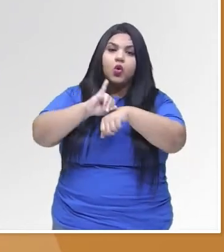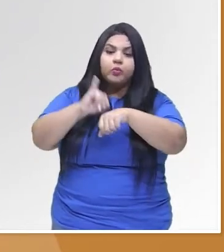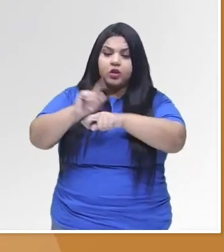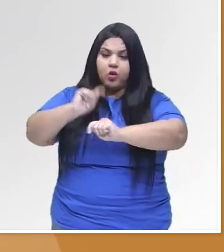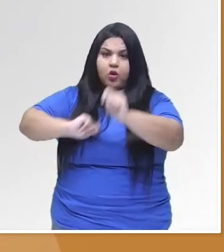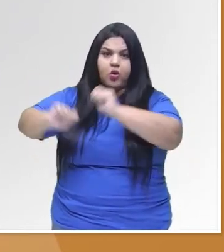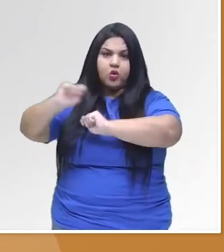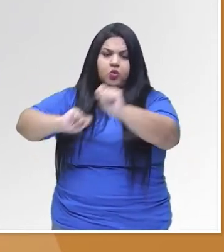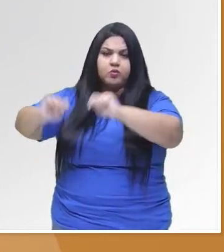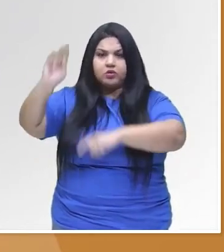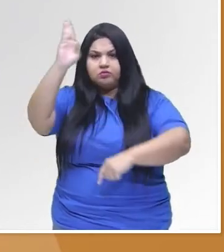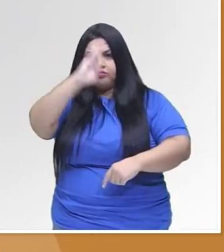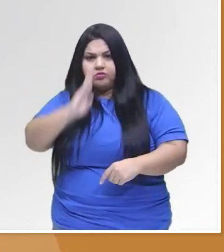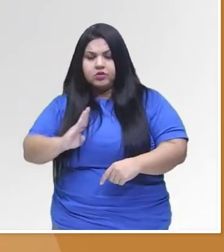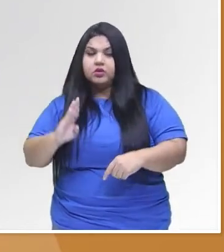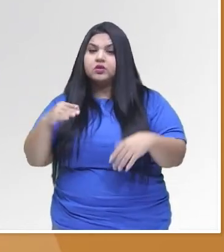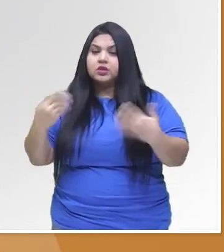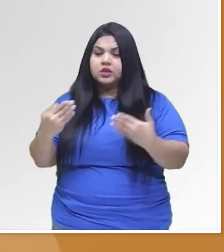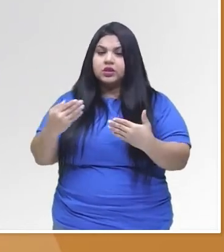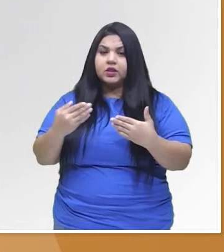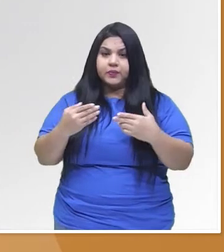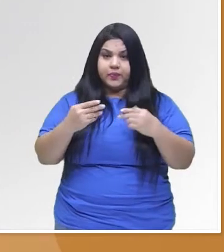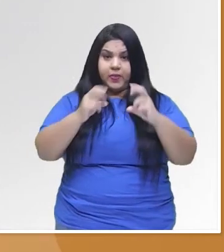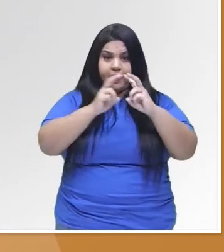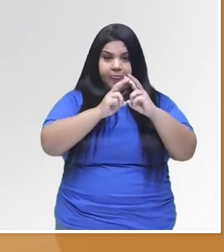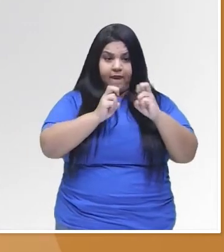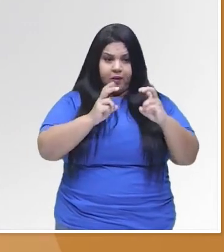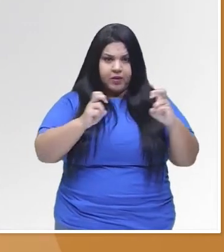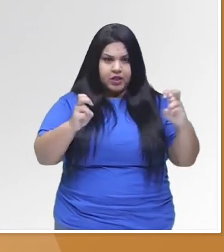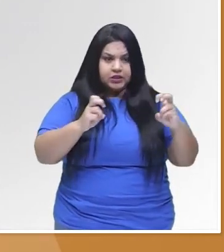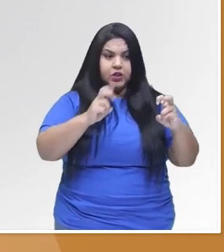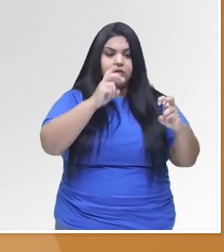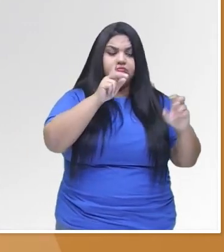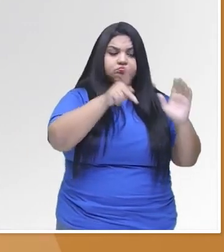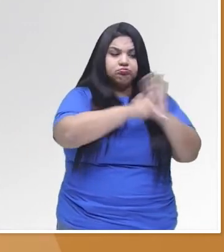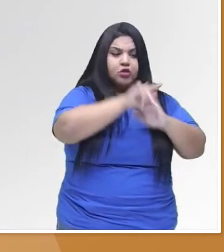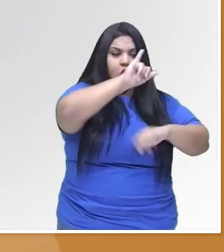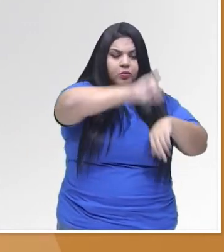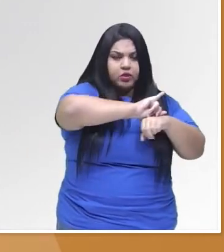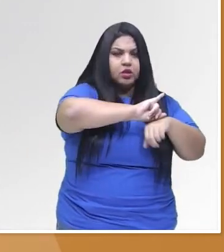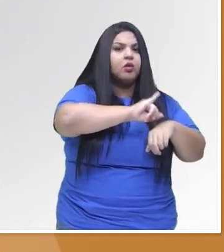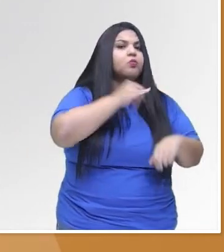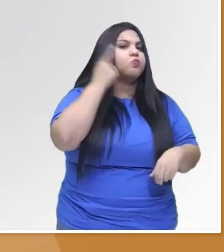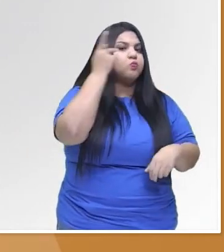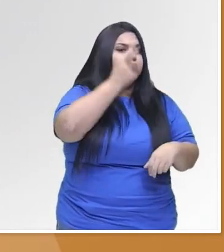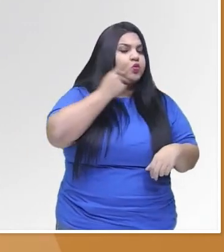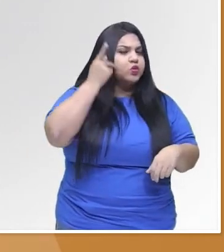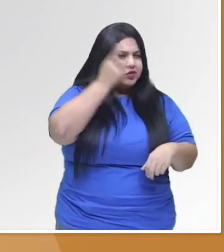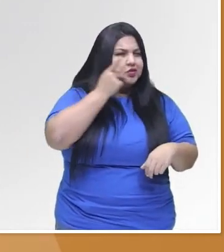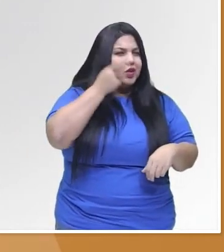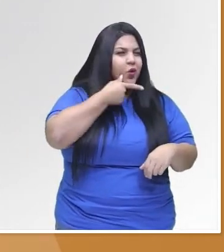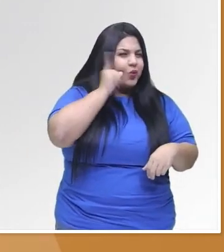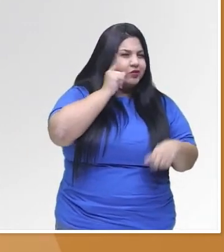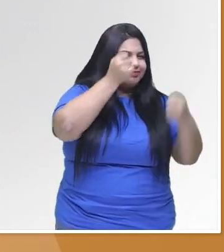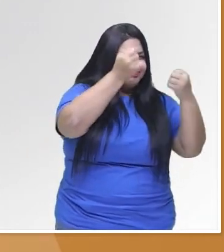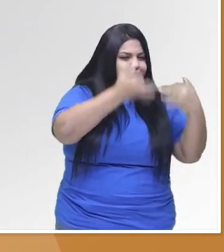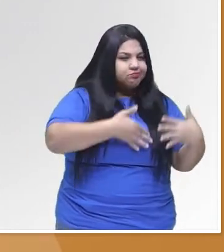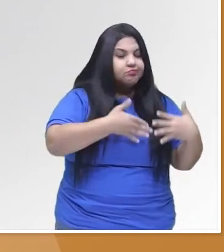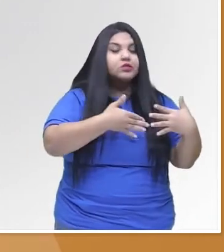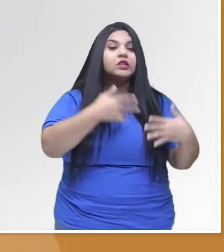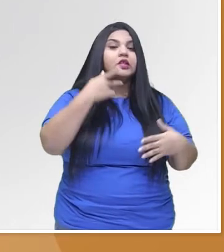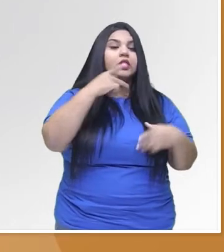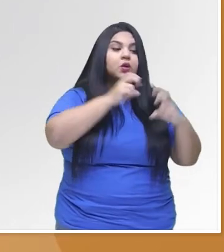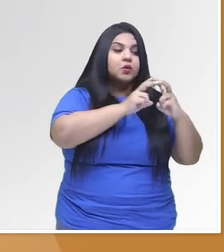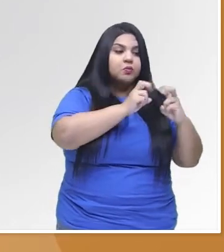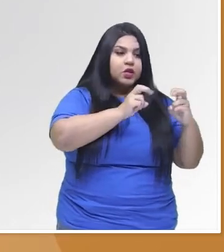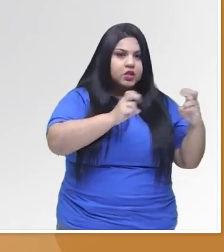econômica. Brasília é a nossa capital política, tá? Lembra lá de Brasília, da aula de ontem? Pois é. Brasília é a nossa